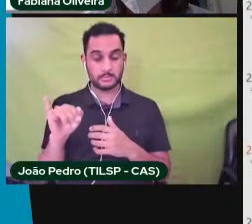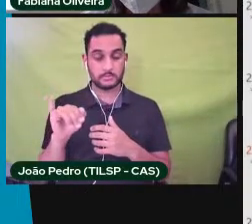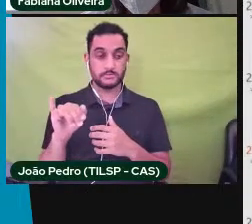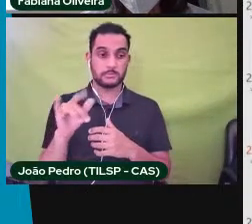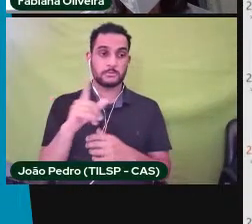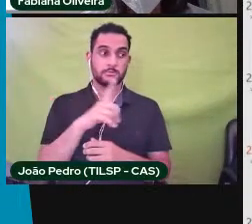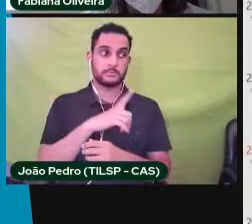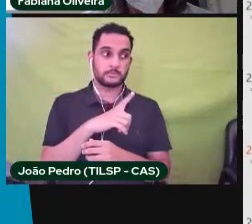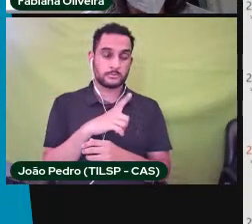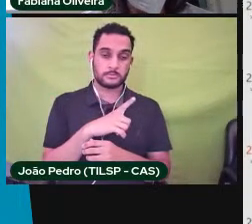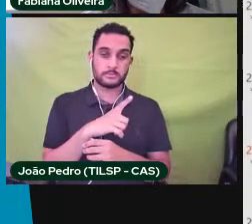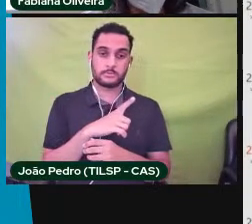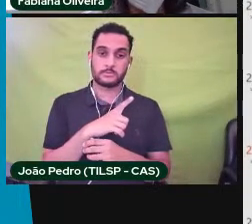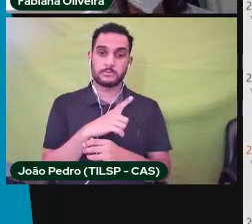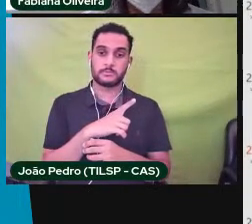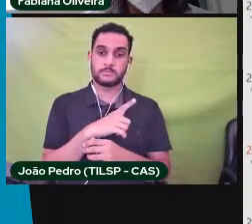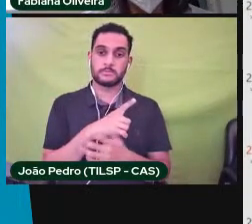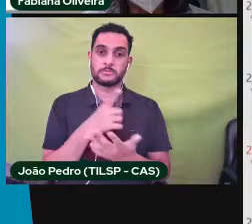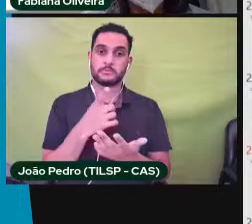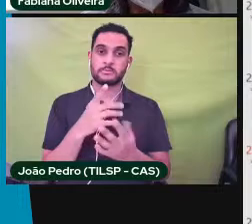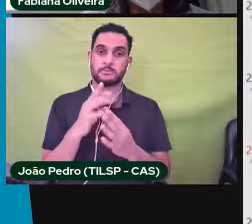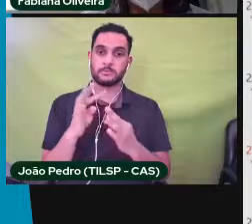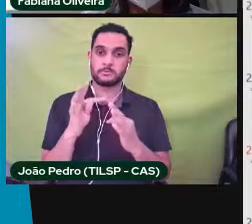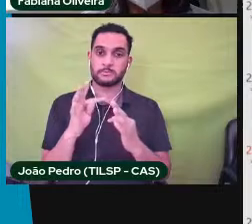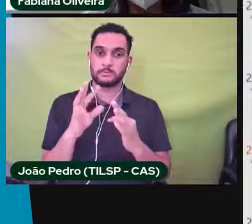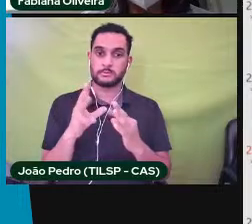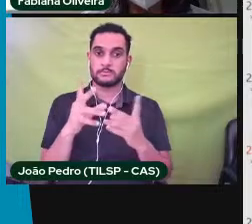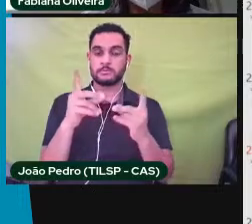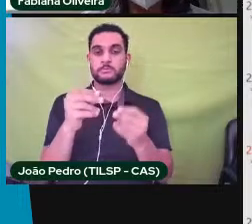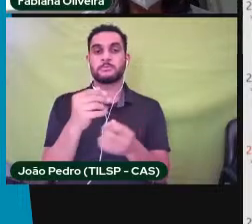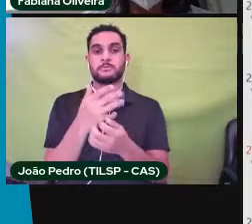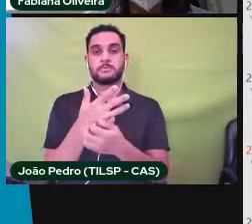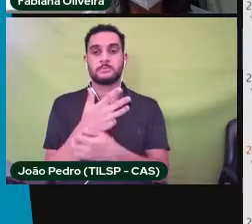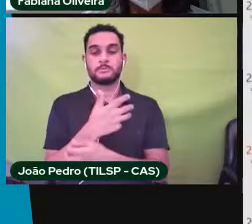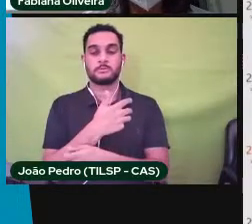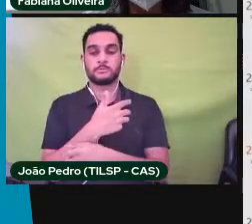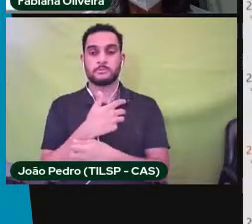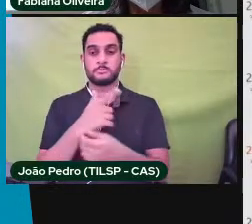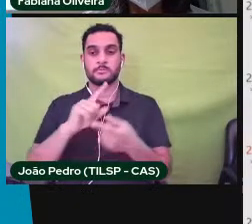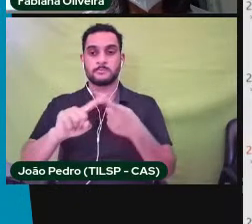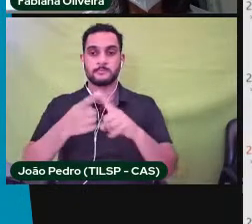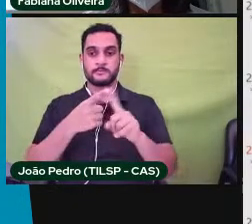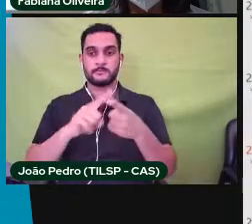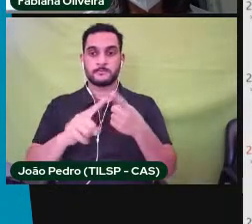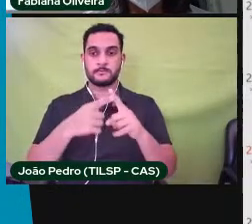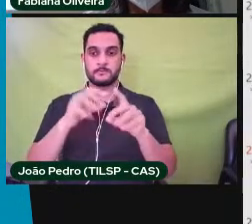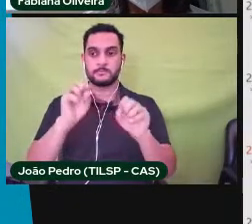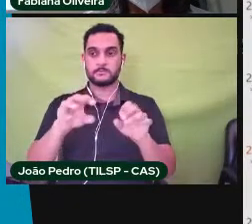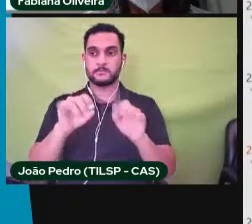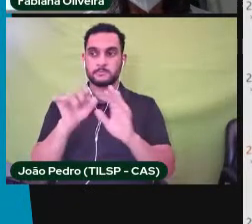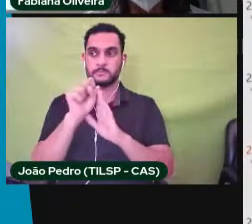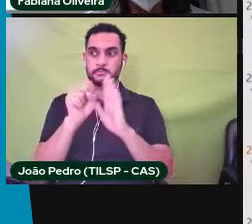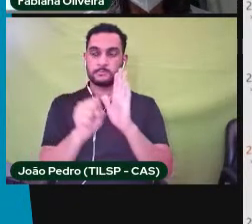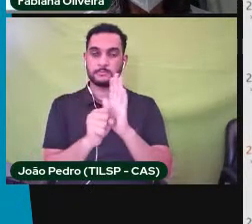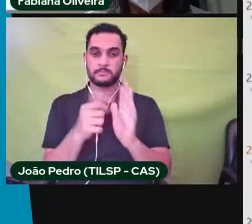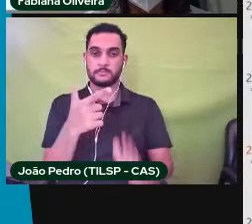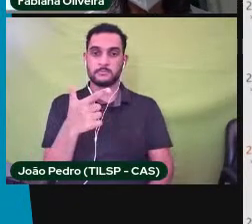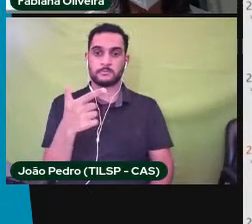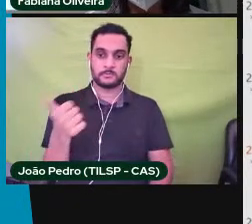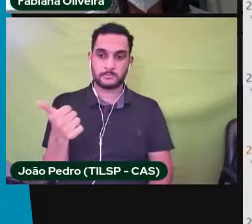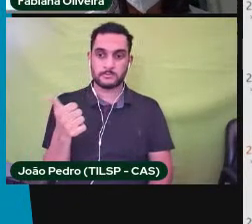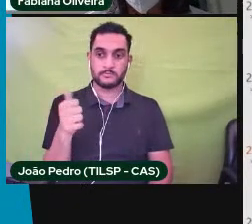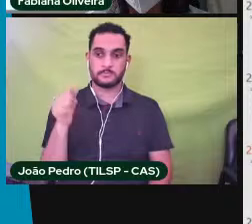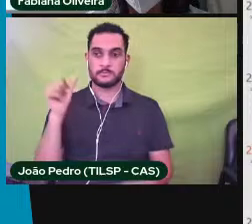contempla o toda a discussão da educação para o século XXI.